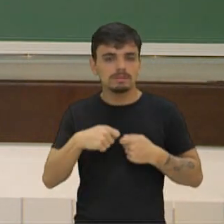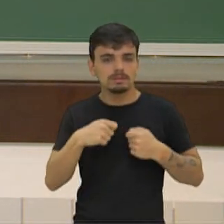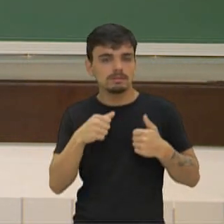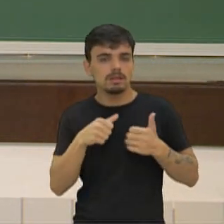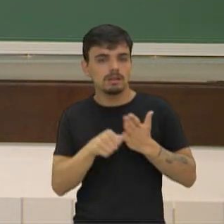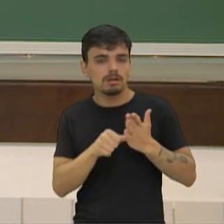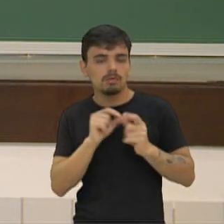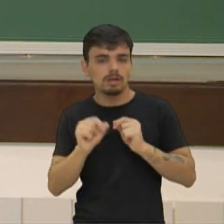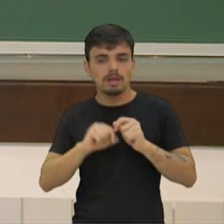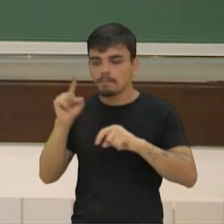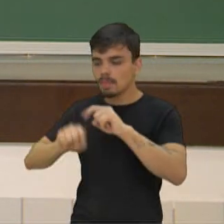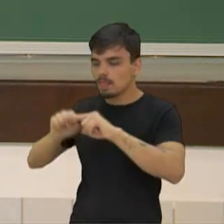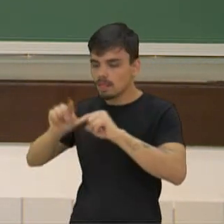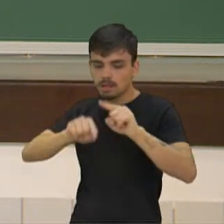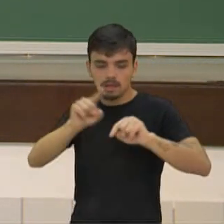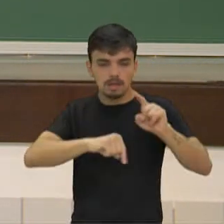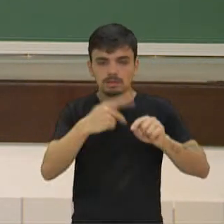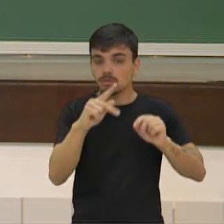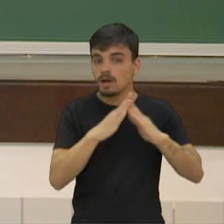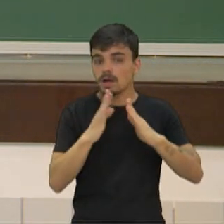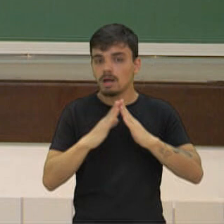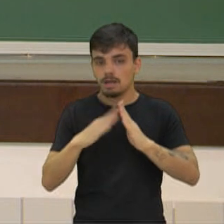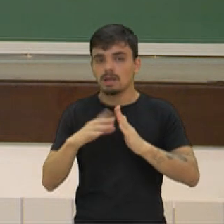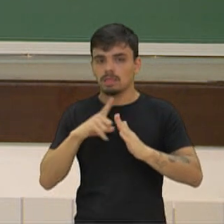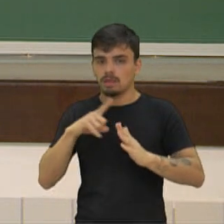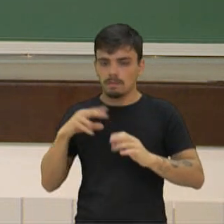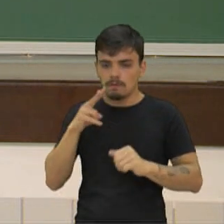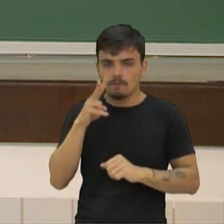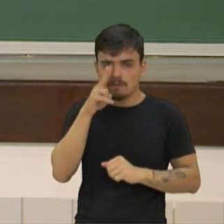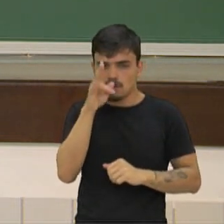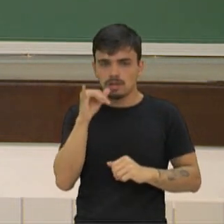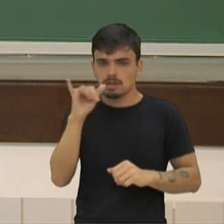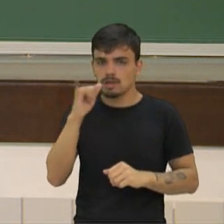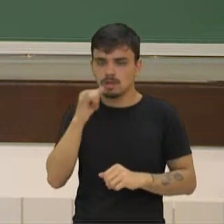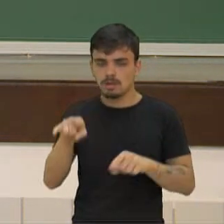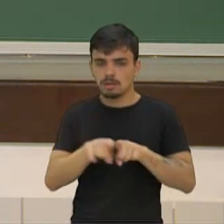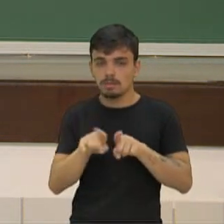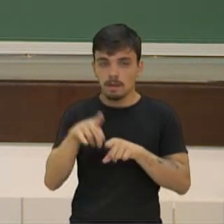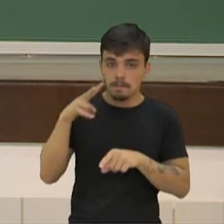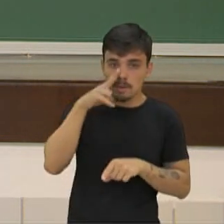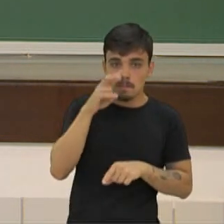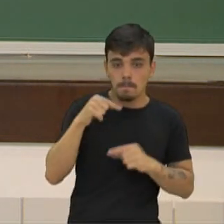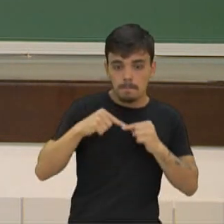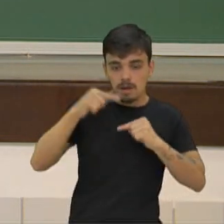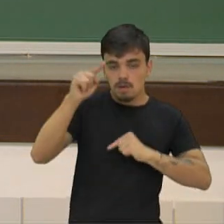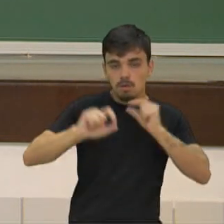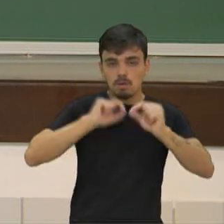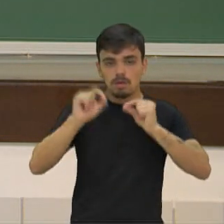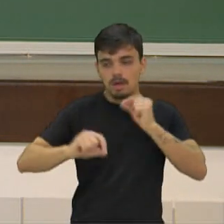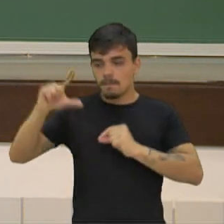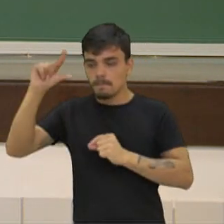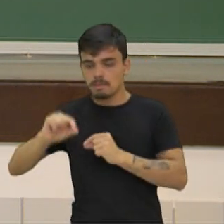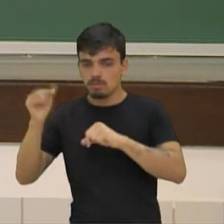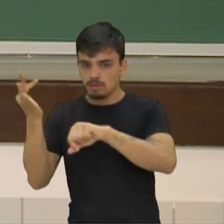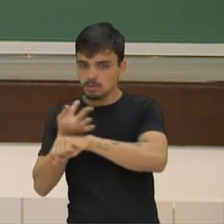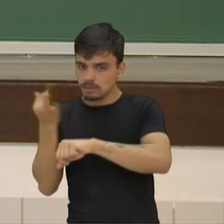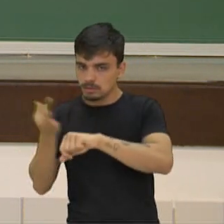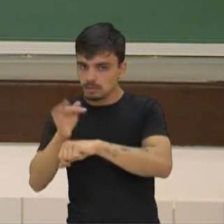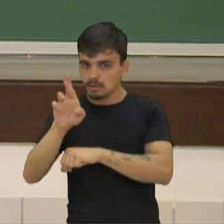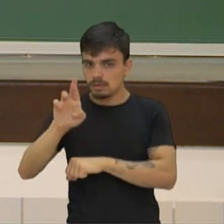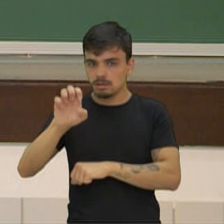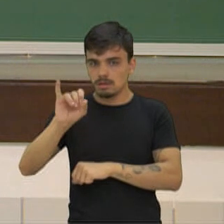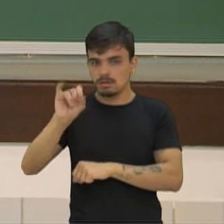mais aparelhos na sua casa. Então, sua casa vai ficar mais potente. Maior potência, menor resistência.